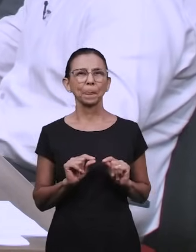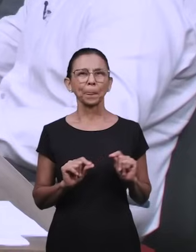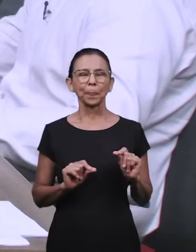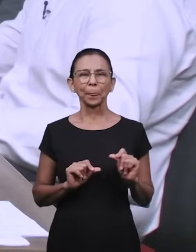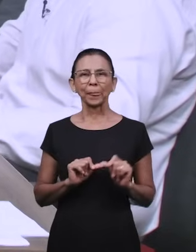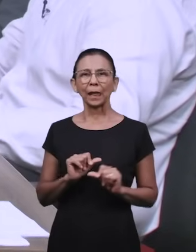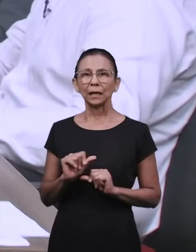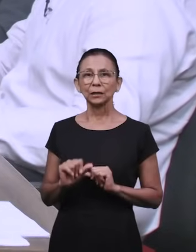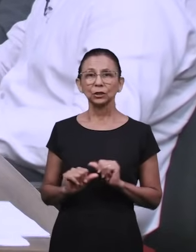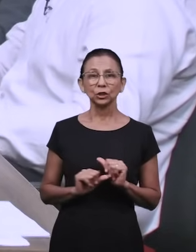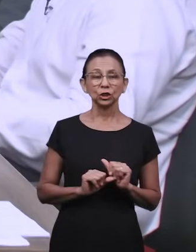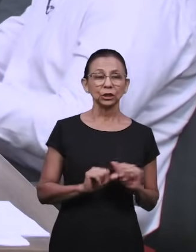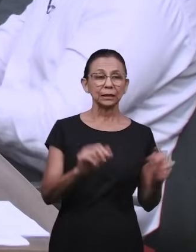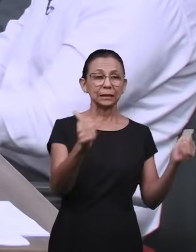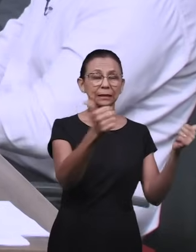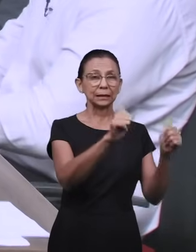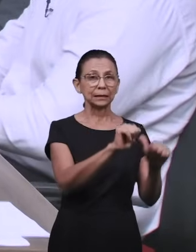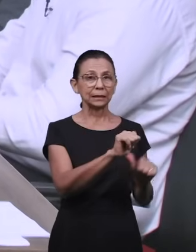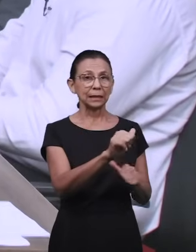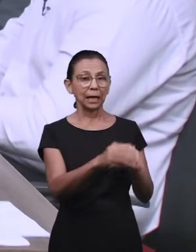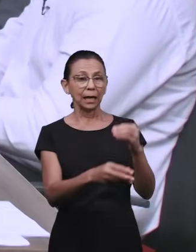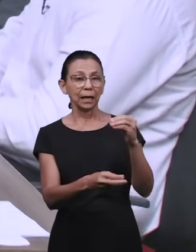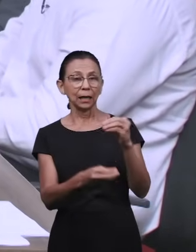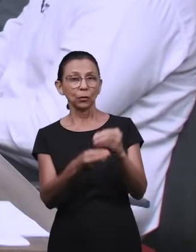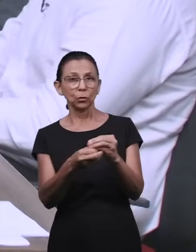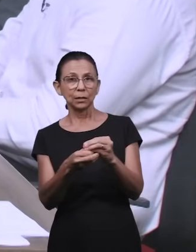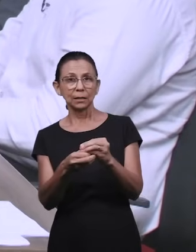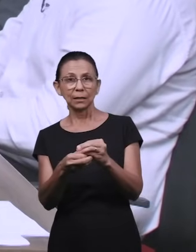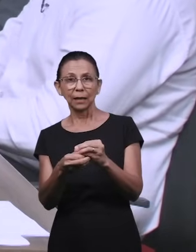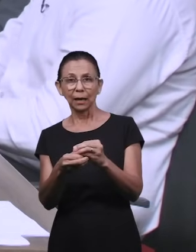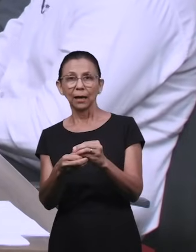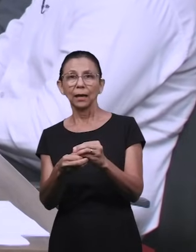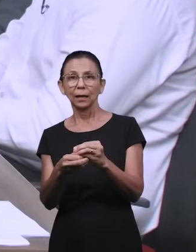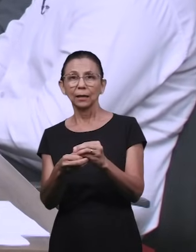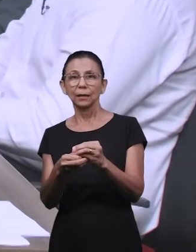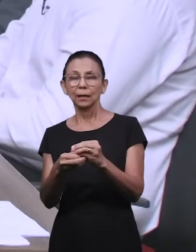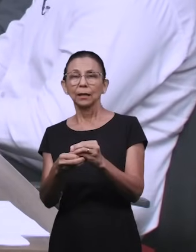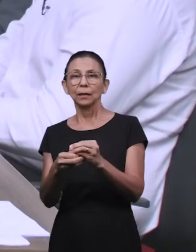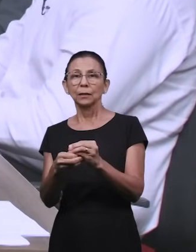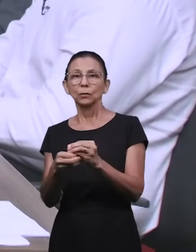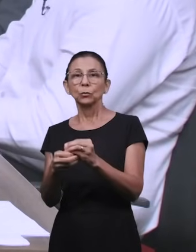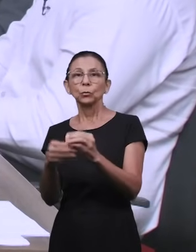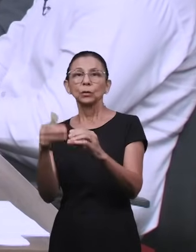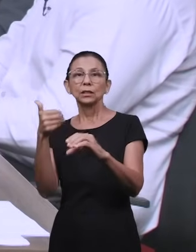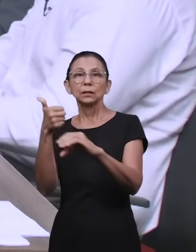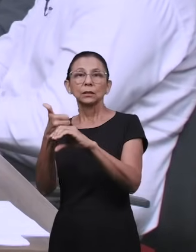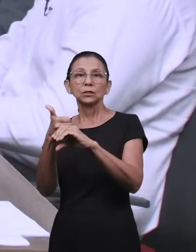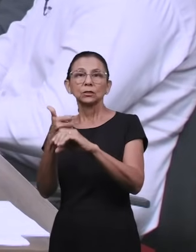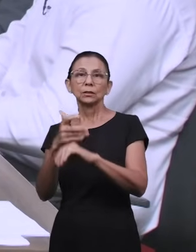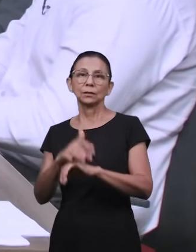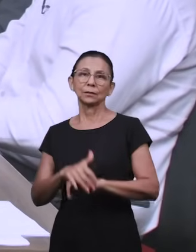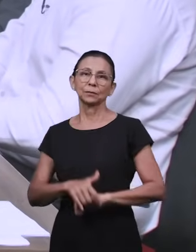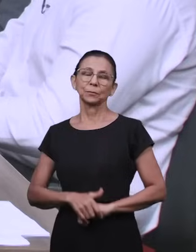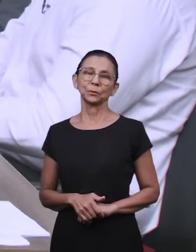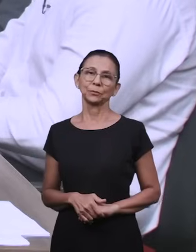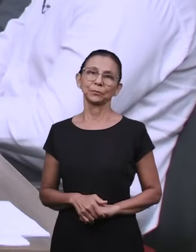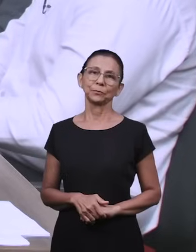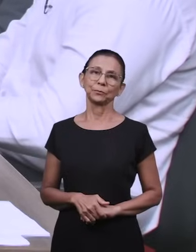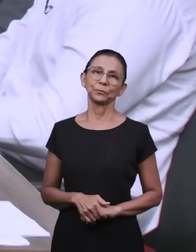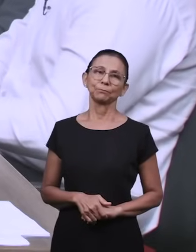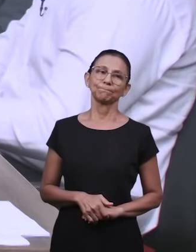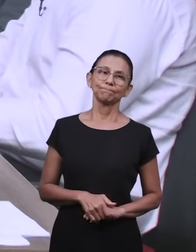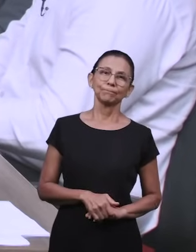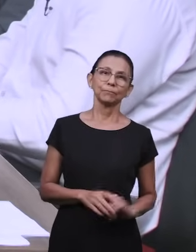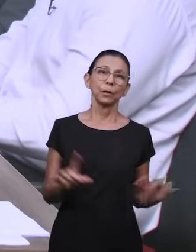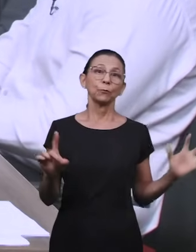de se inserir no cristianismo, é interessante então que essa introdução do